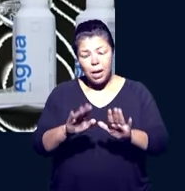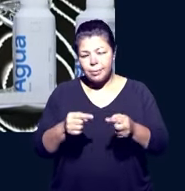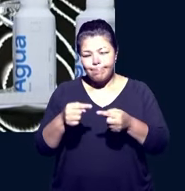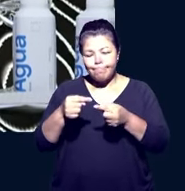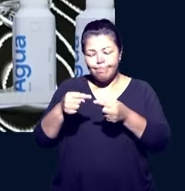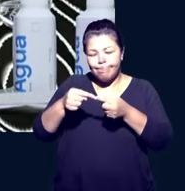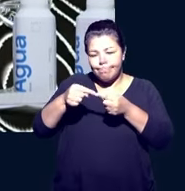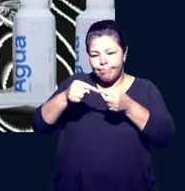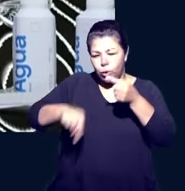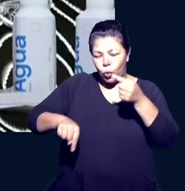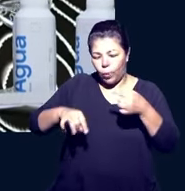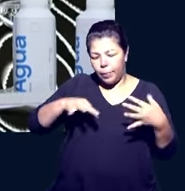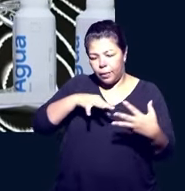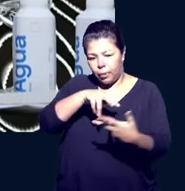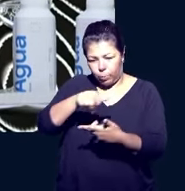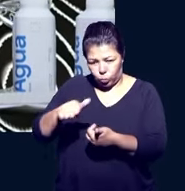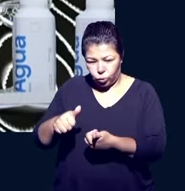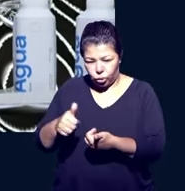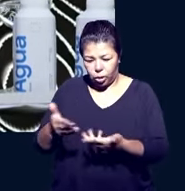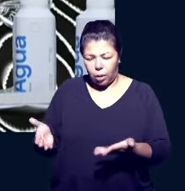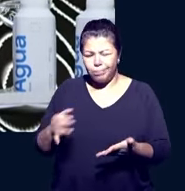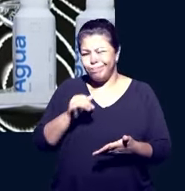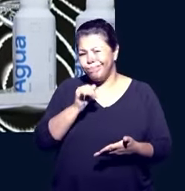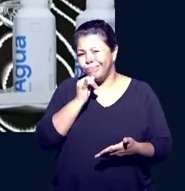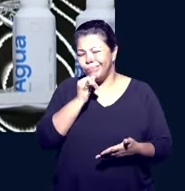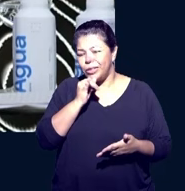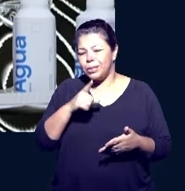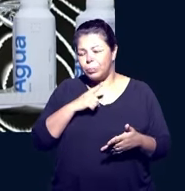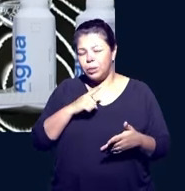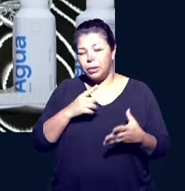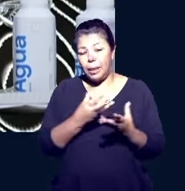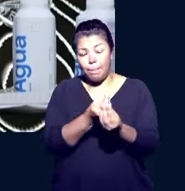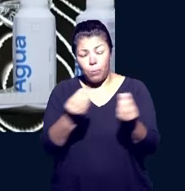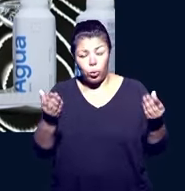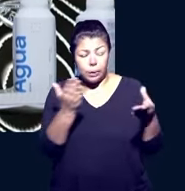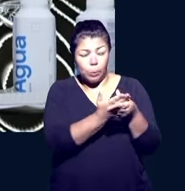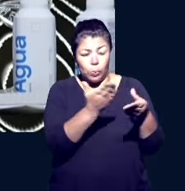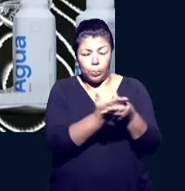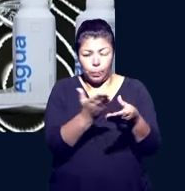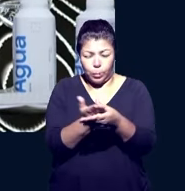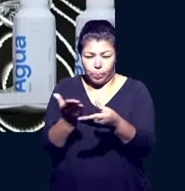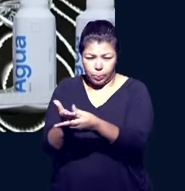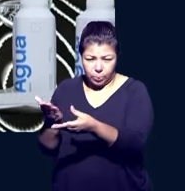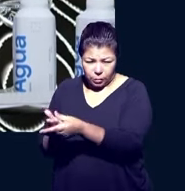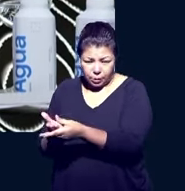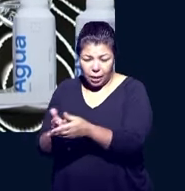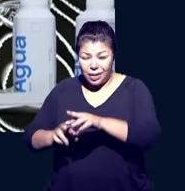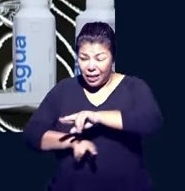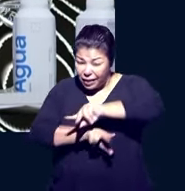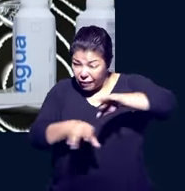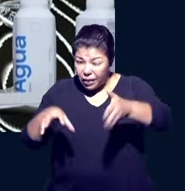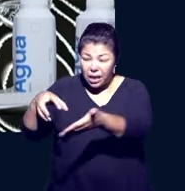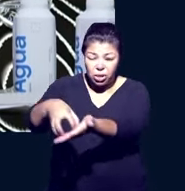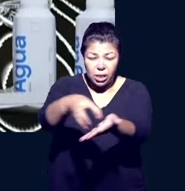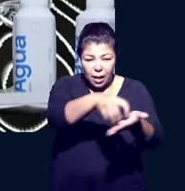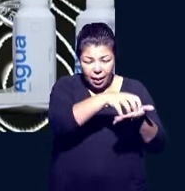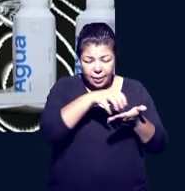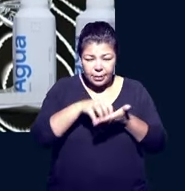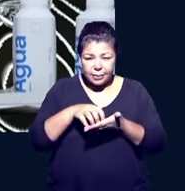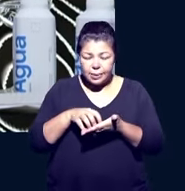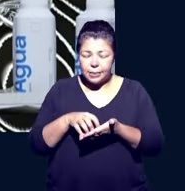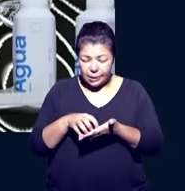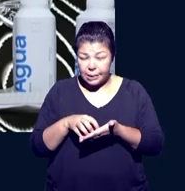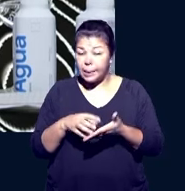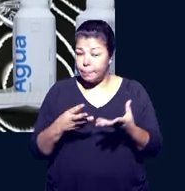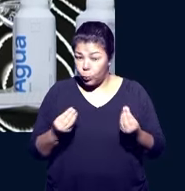padrão mundial a quantidade de ações que existe contra o poder público no Brasil nas mais diferentes áreas é imensa de modo que